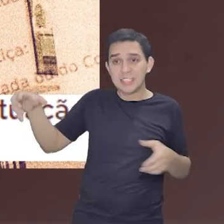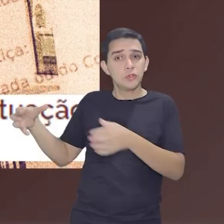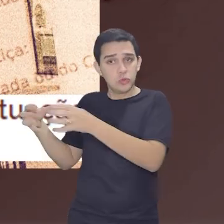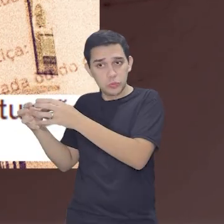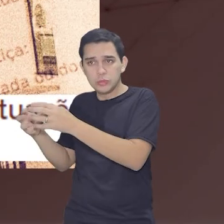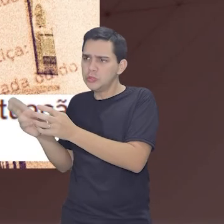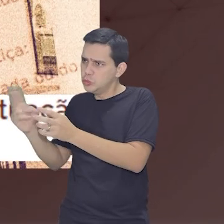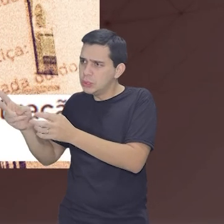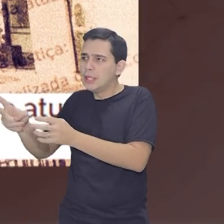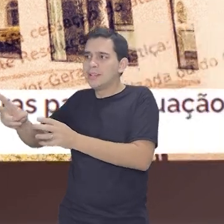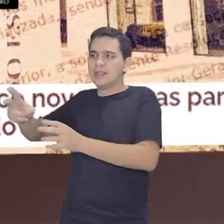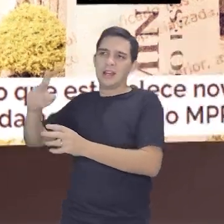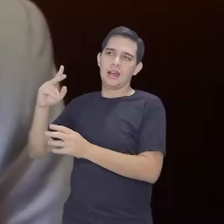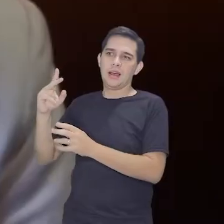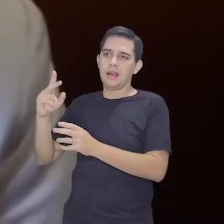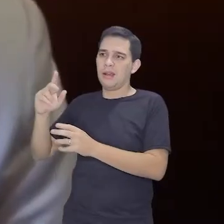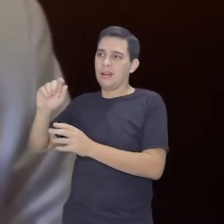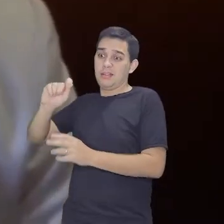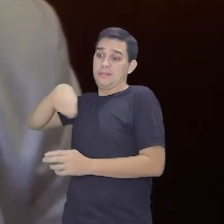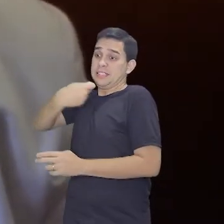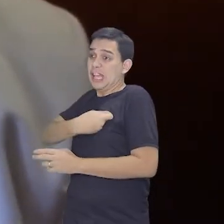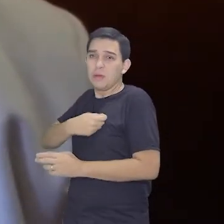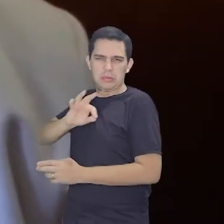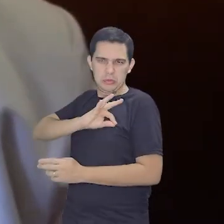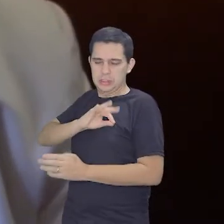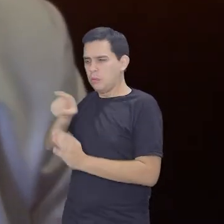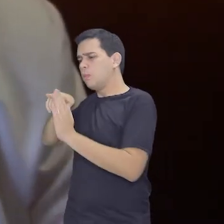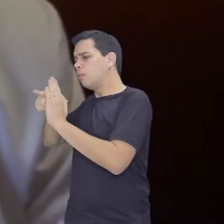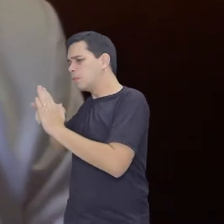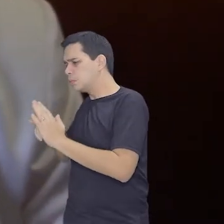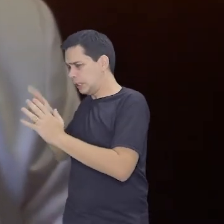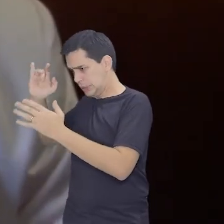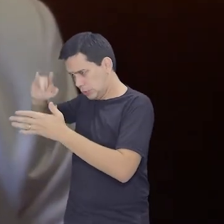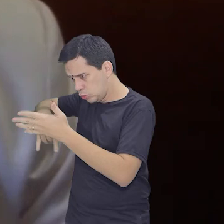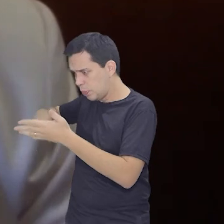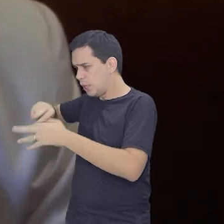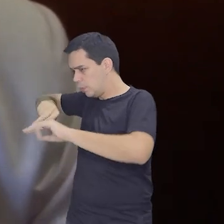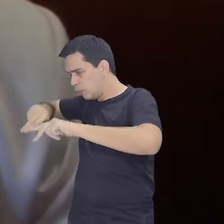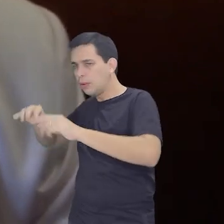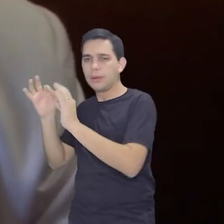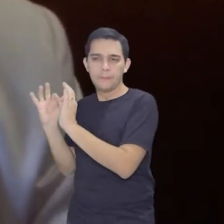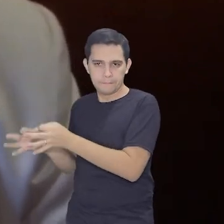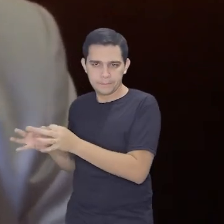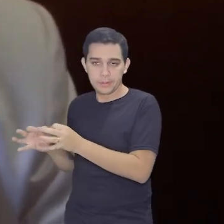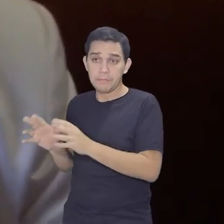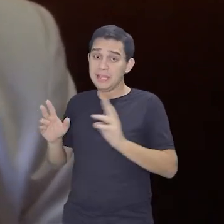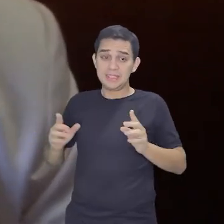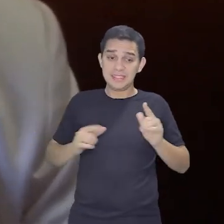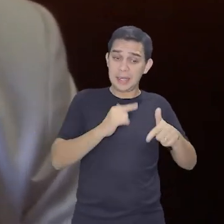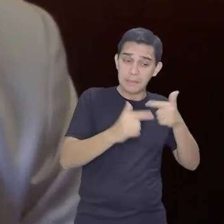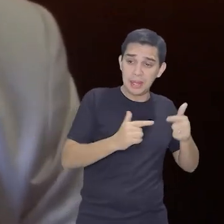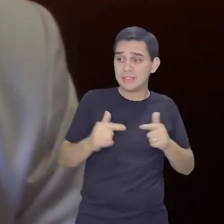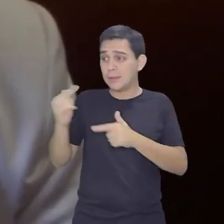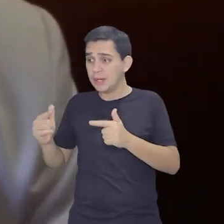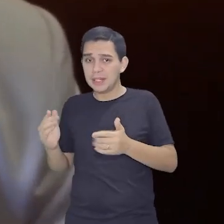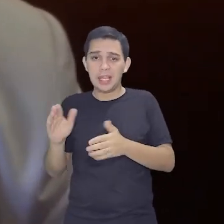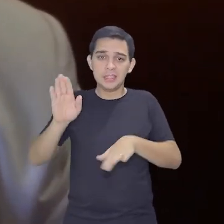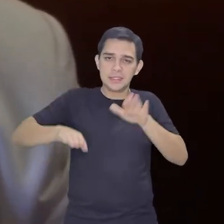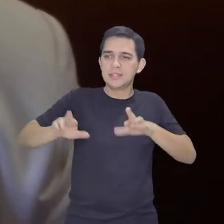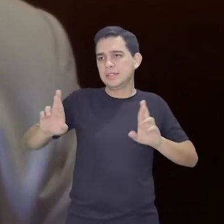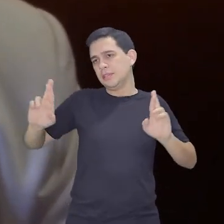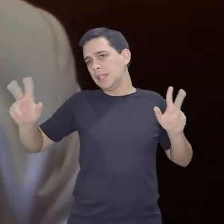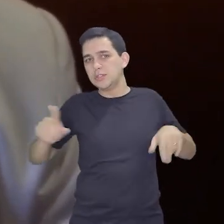investigação do crime militar voltou para a Auditoria Militar. E aí houve essa diferença de